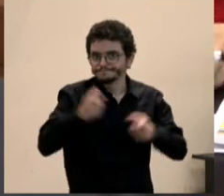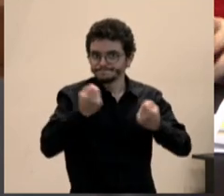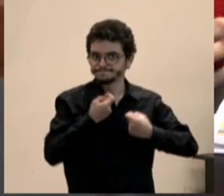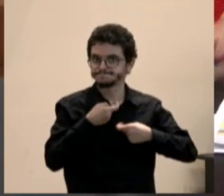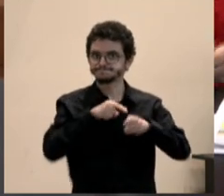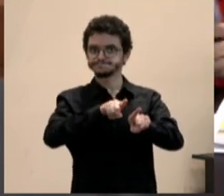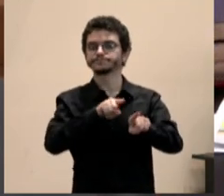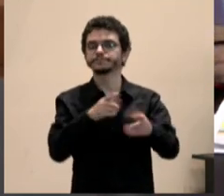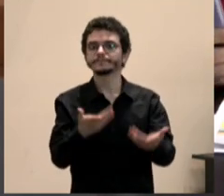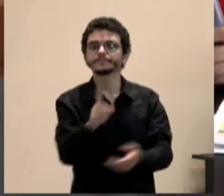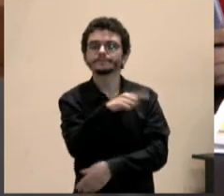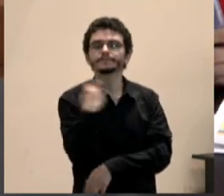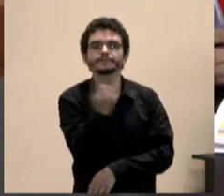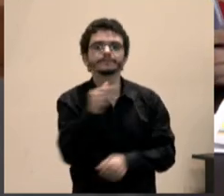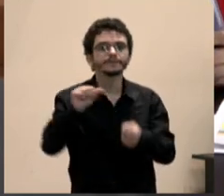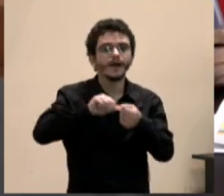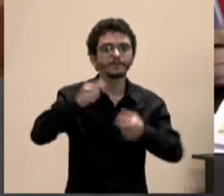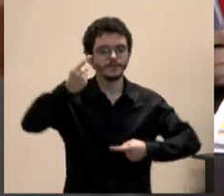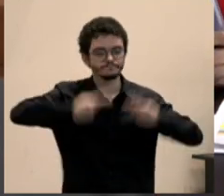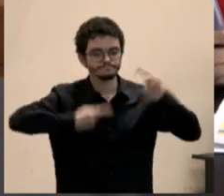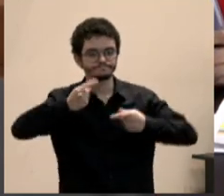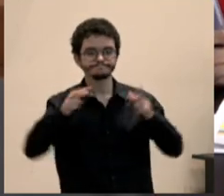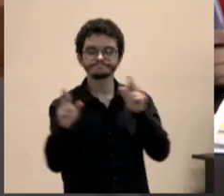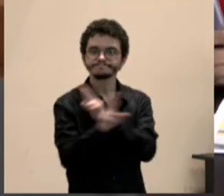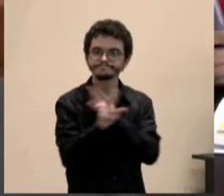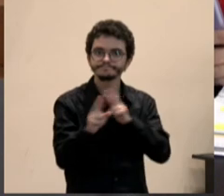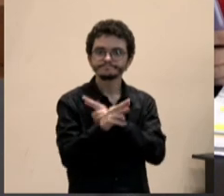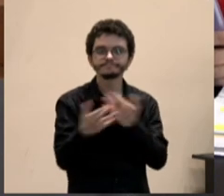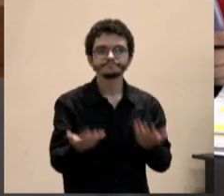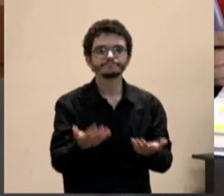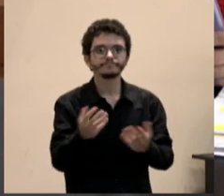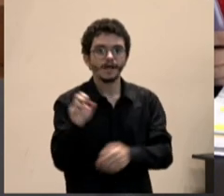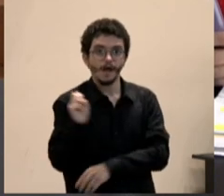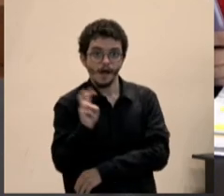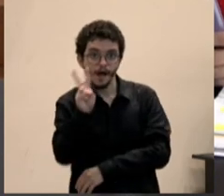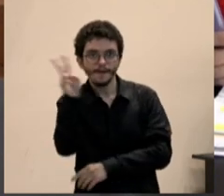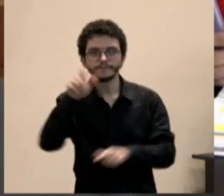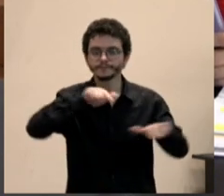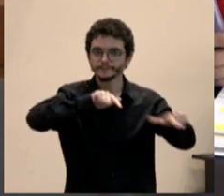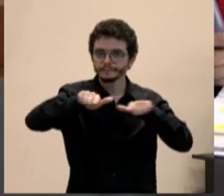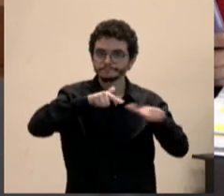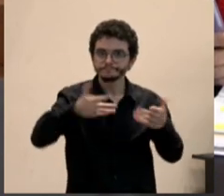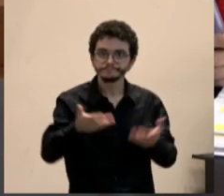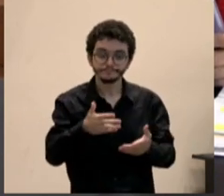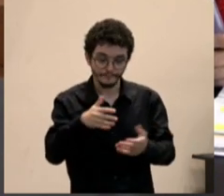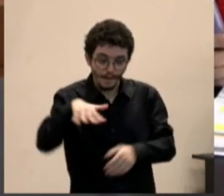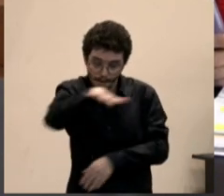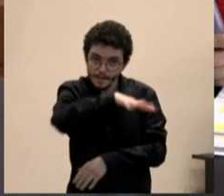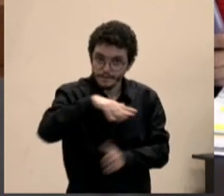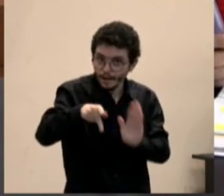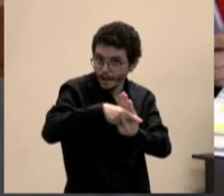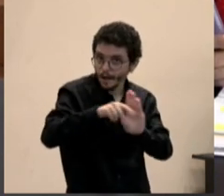gente faz o debate em relação à valorização dos trabalhadores em educação.